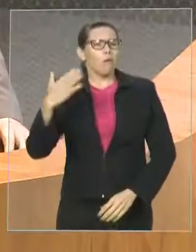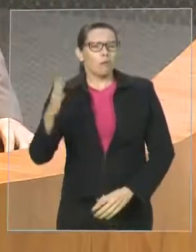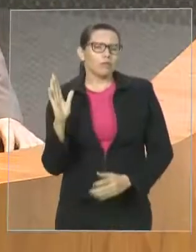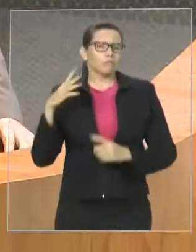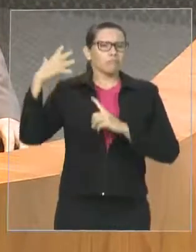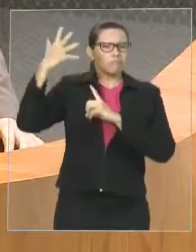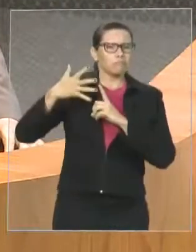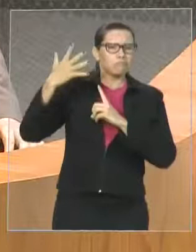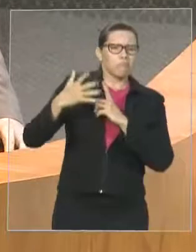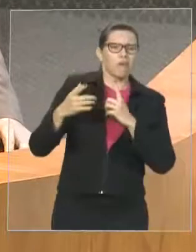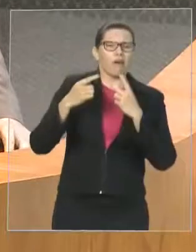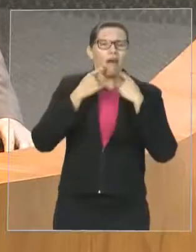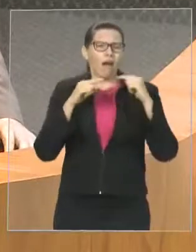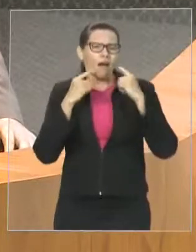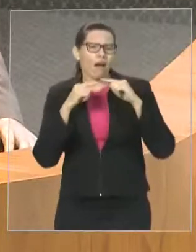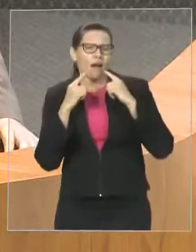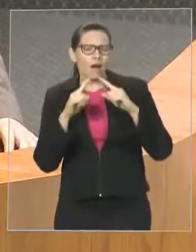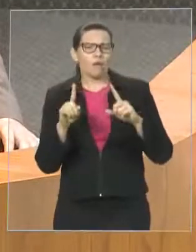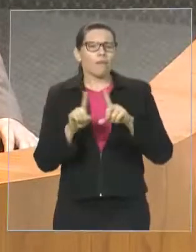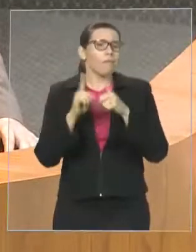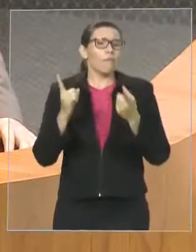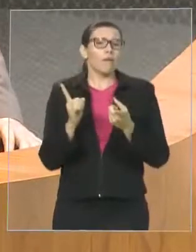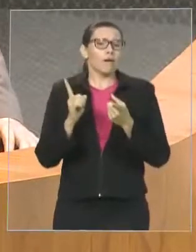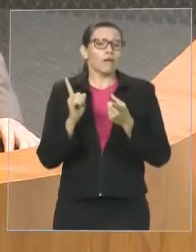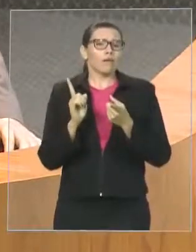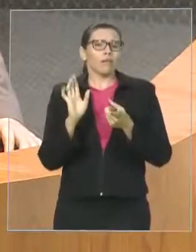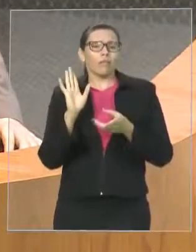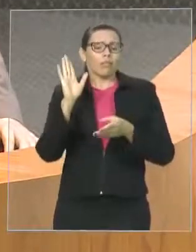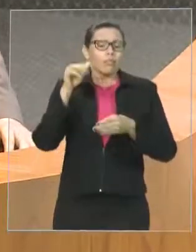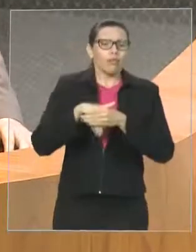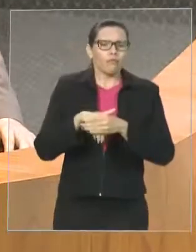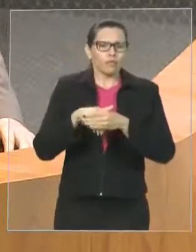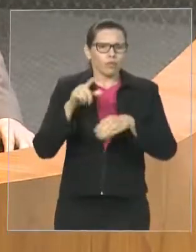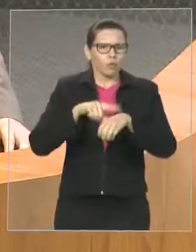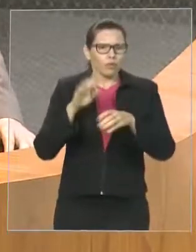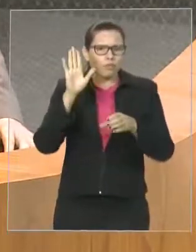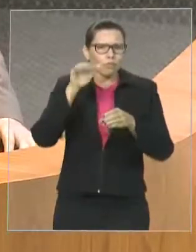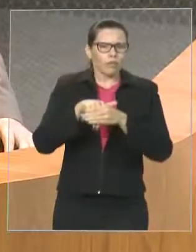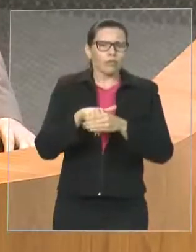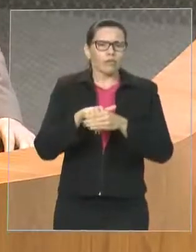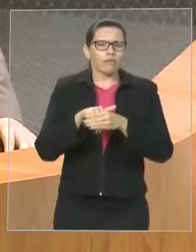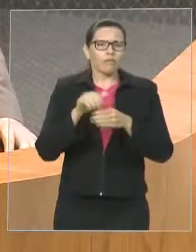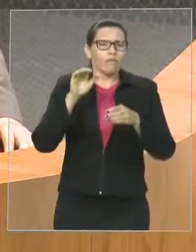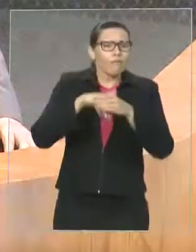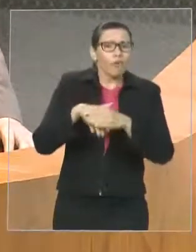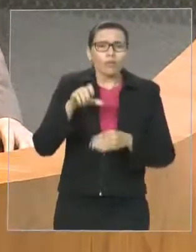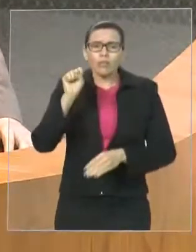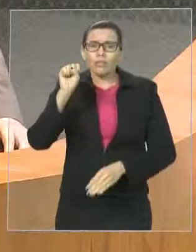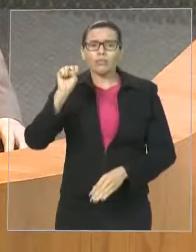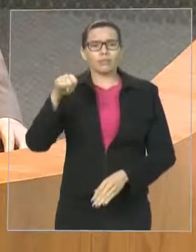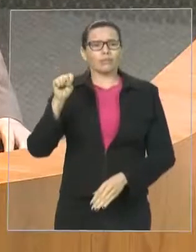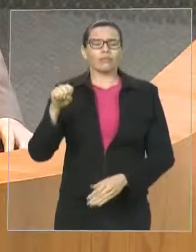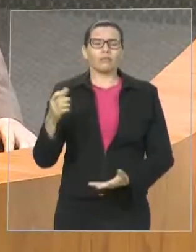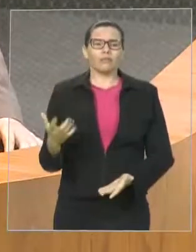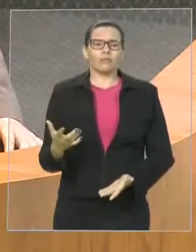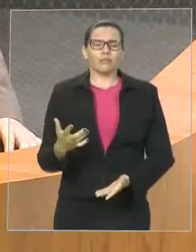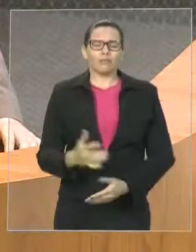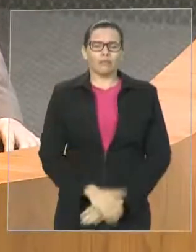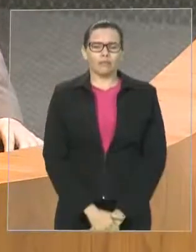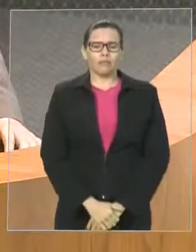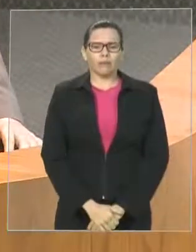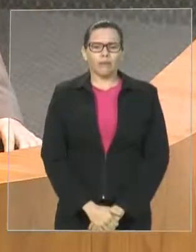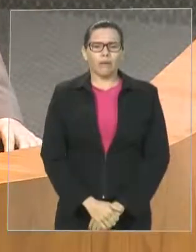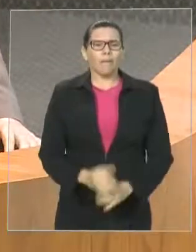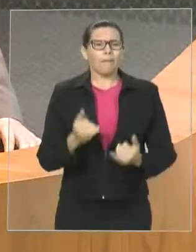comportamento, em que, claramente, a única intenção é obstruir as votações, sem